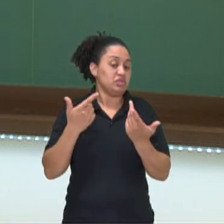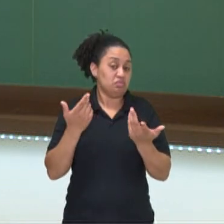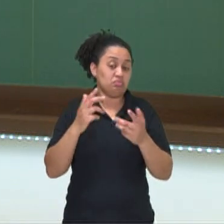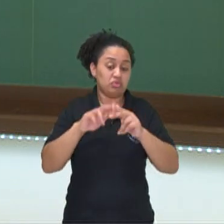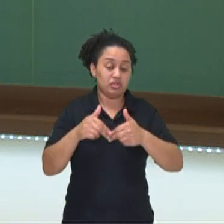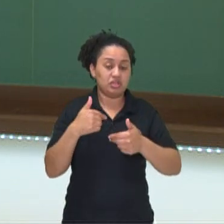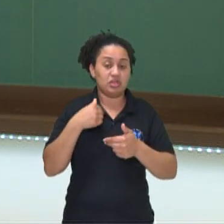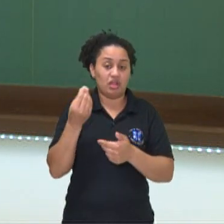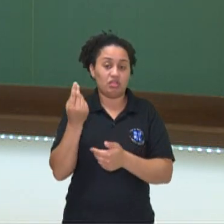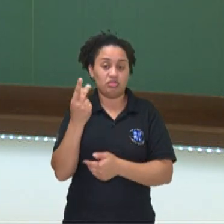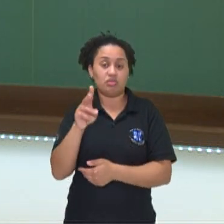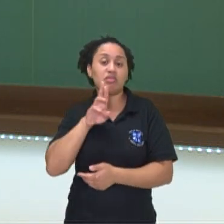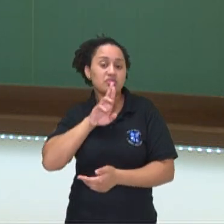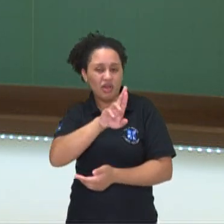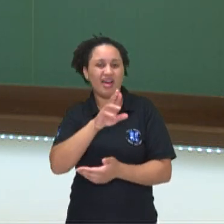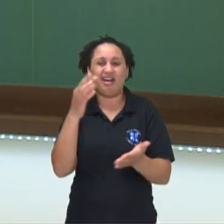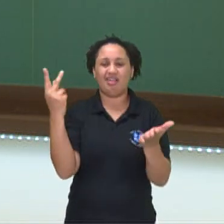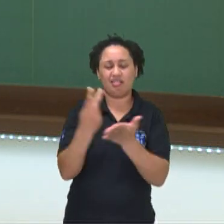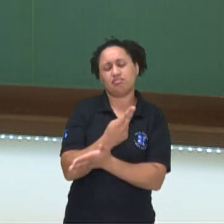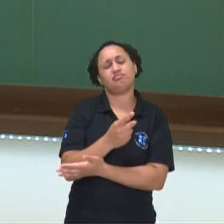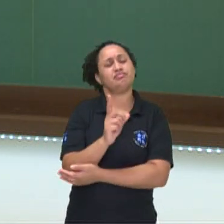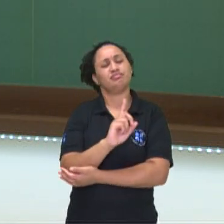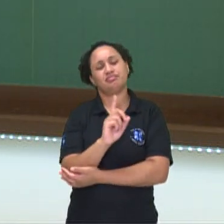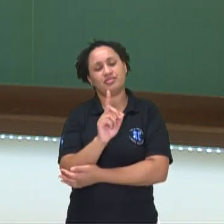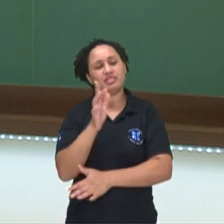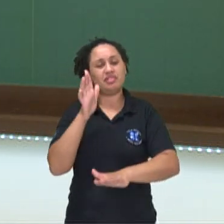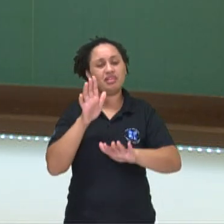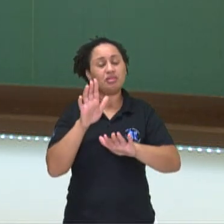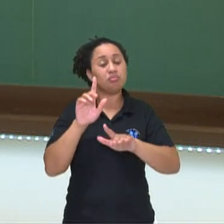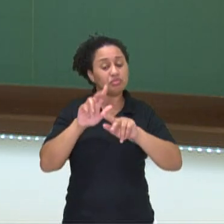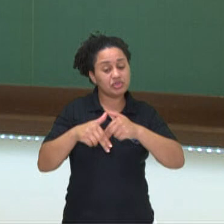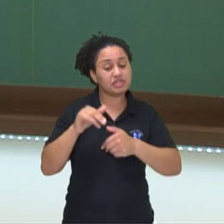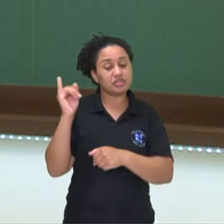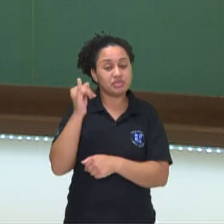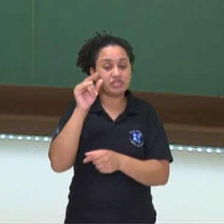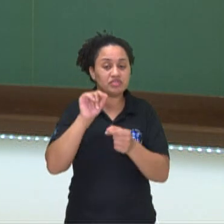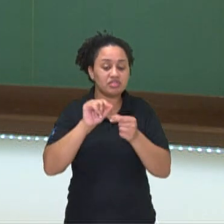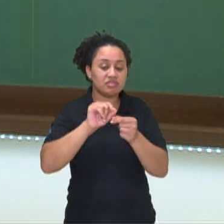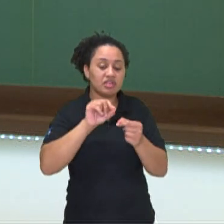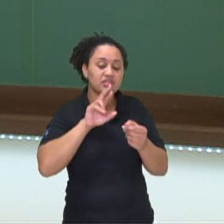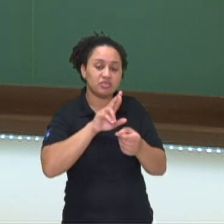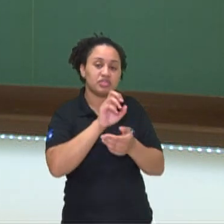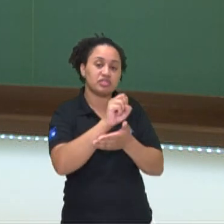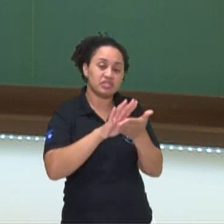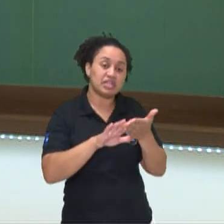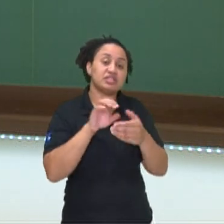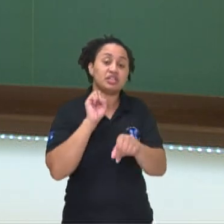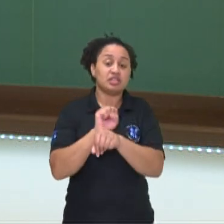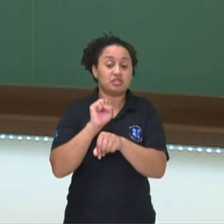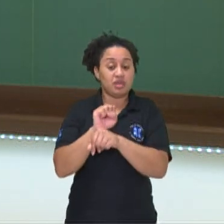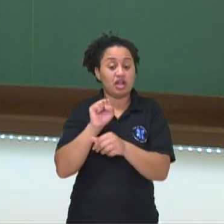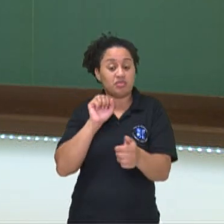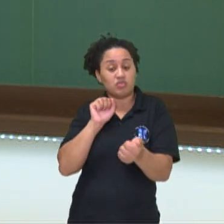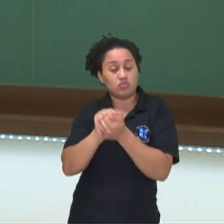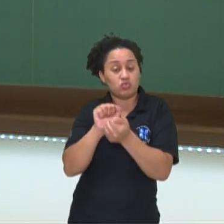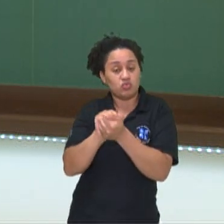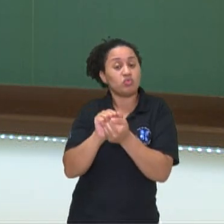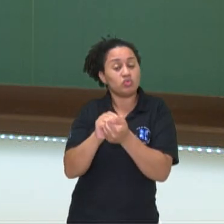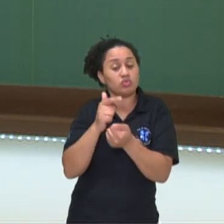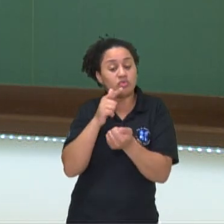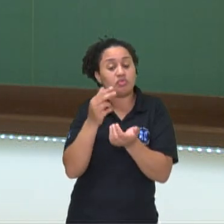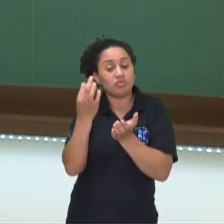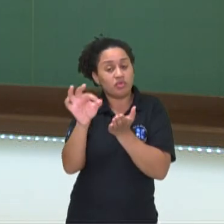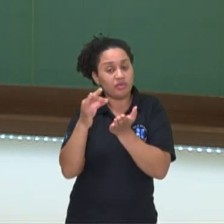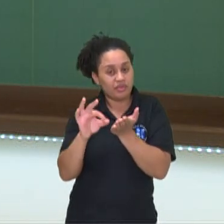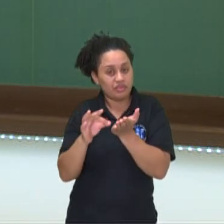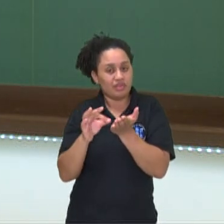aquilo que você colocou aí está errado. Por isso é importante você realizar a atividade e aguardar para que juntos façamos essa